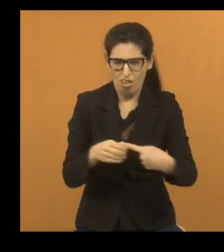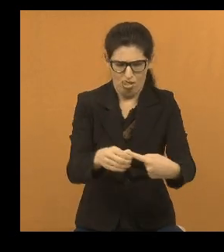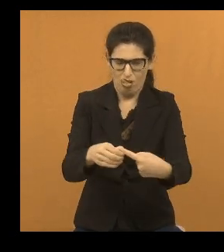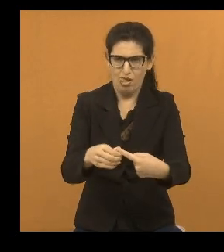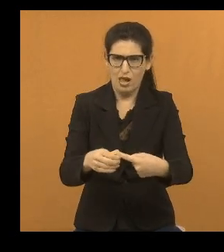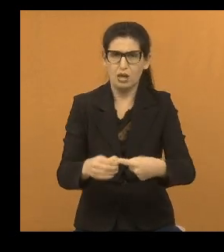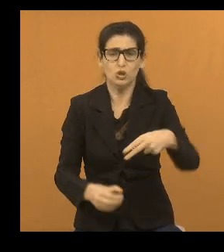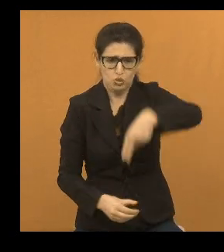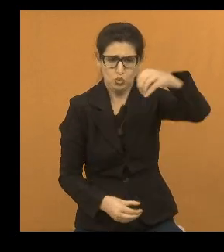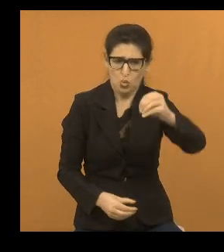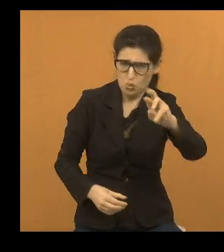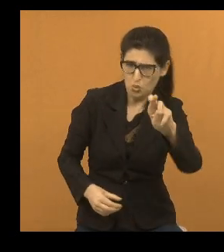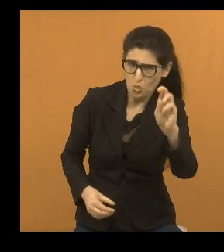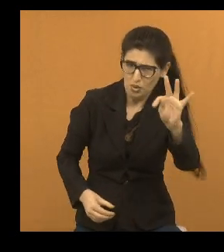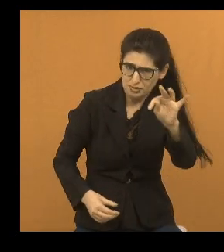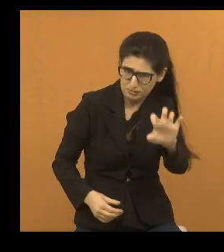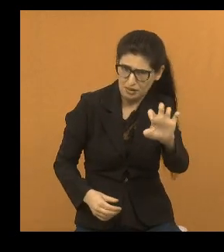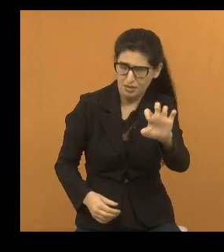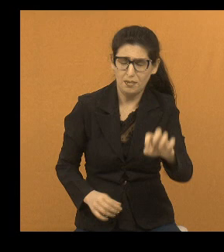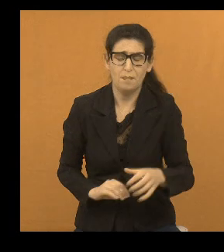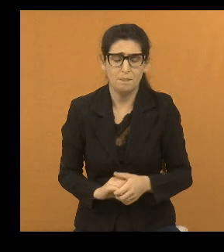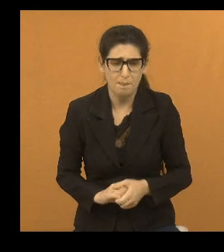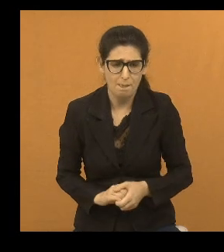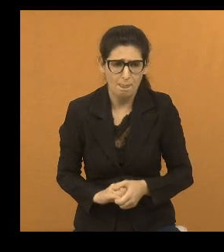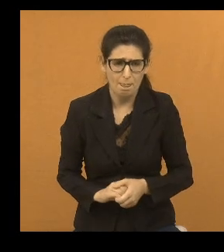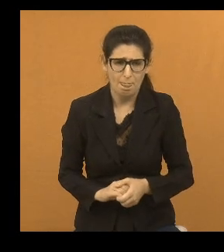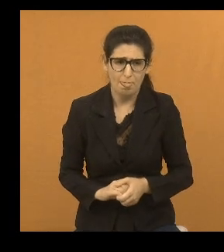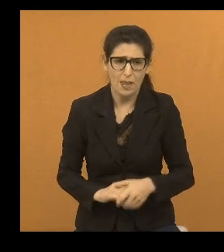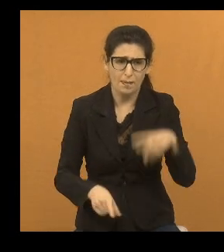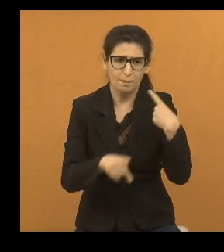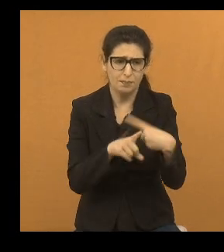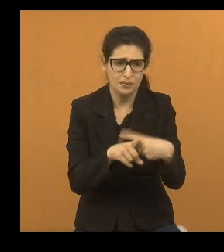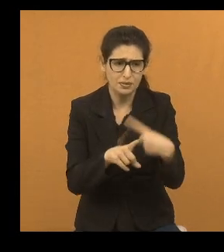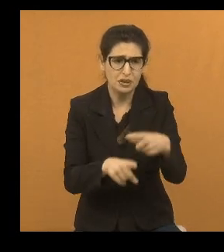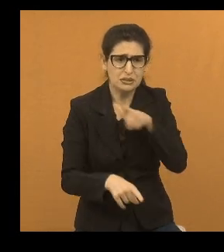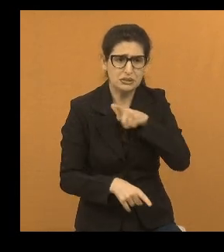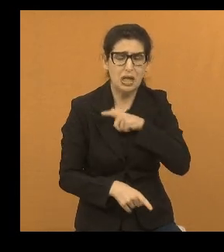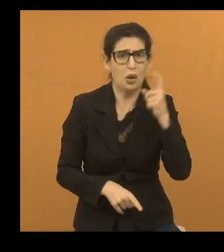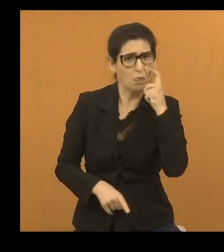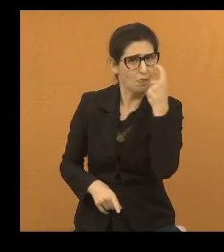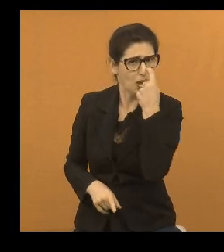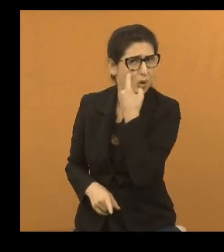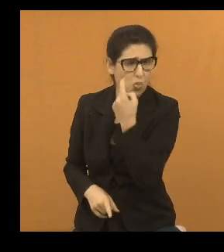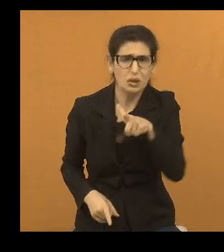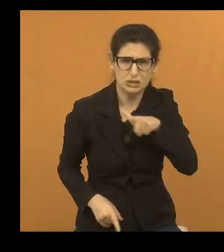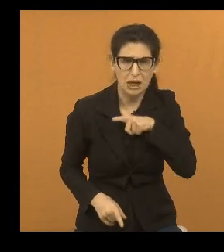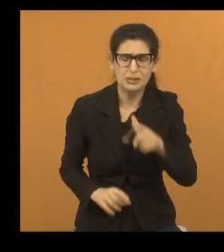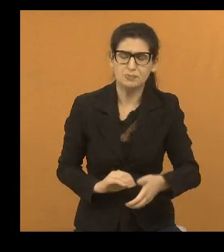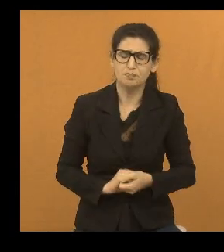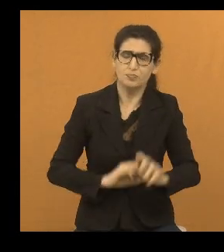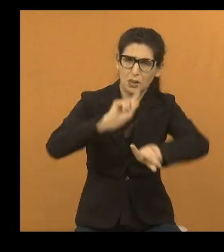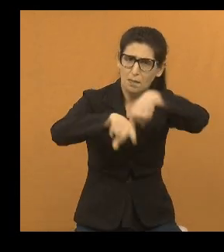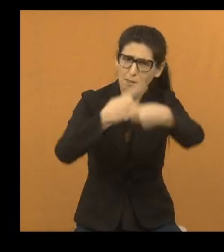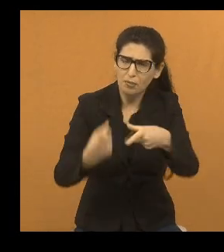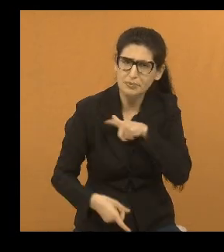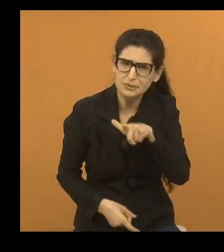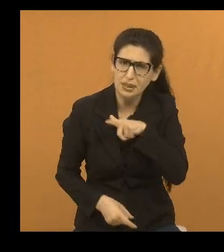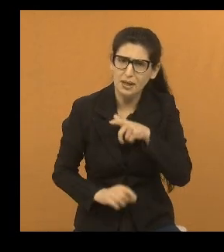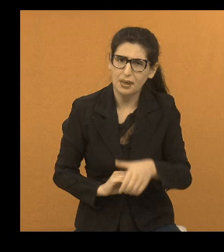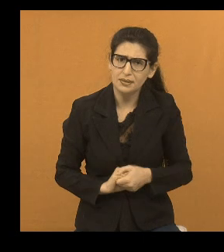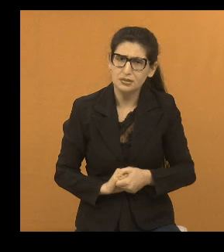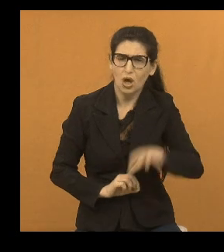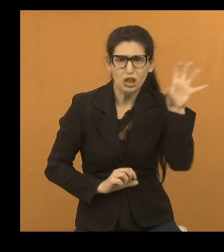a região norte, que é a mais conhecida porque existe o subdistrito do Parque Meia Lua. Depois nós temos